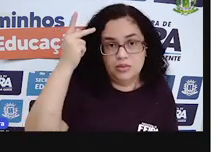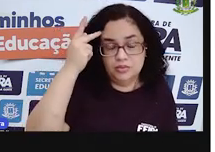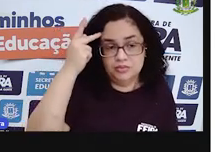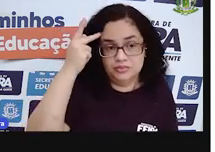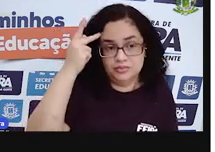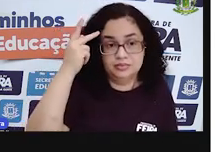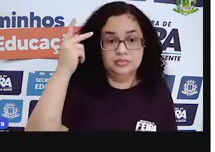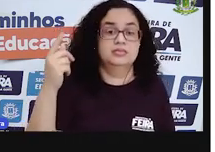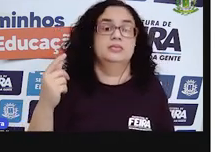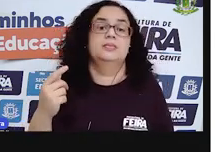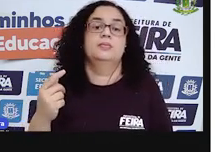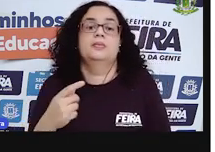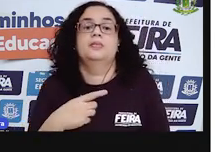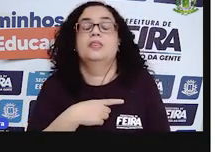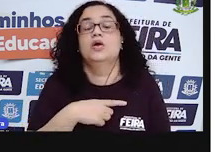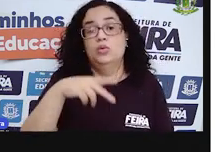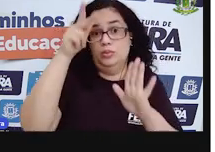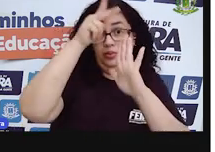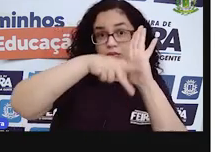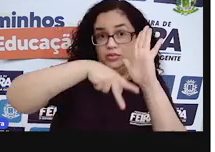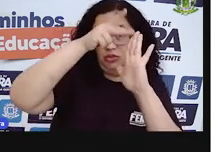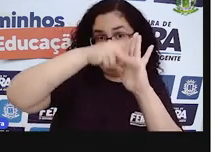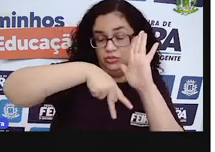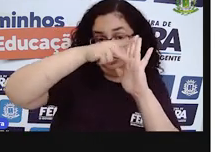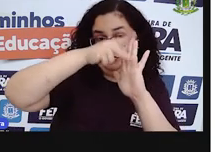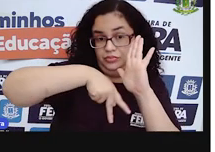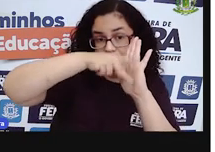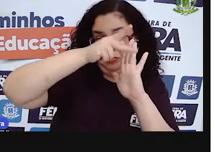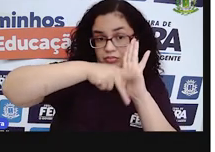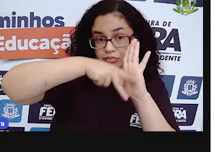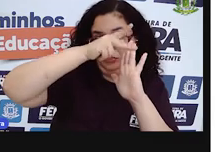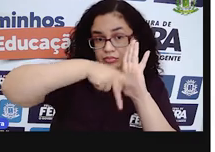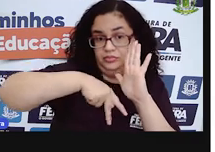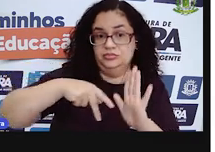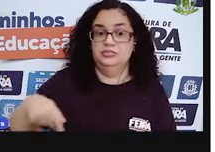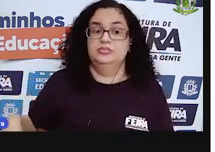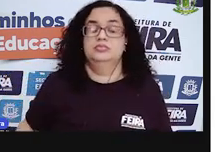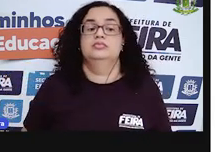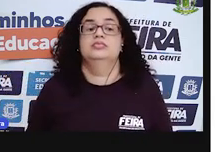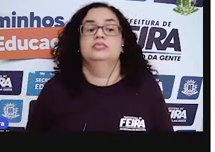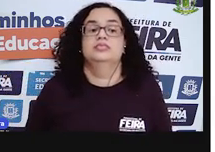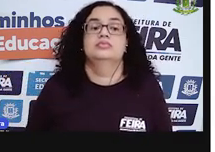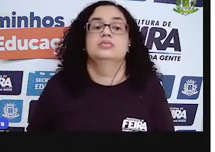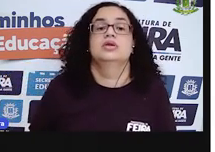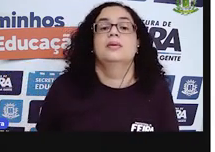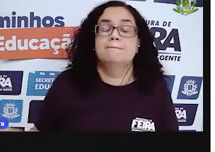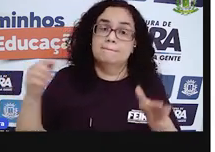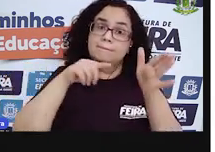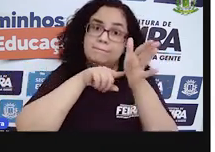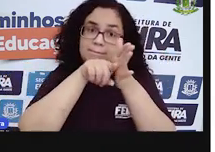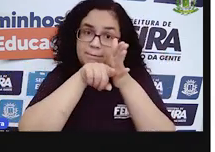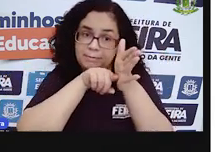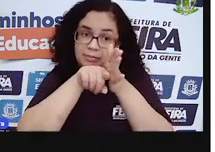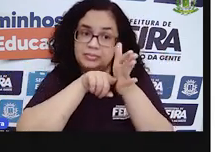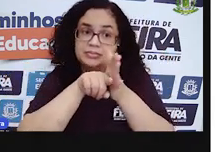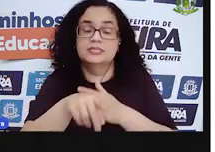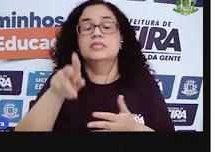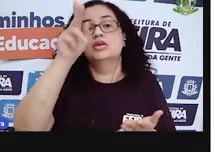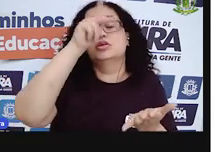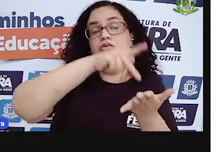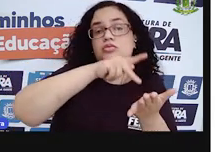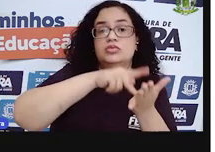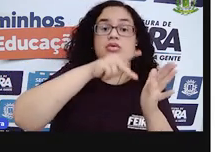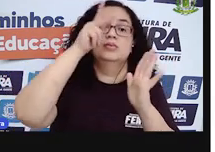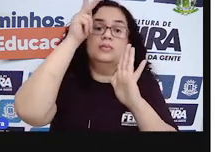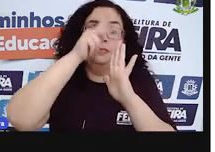Paulo lançou um projeto né e é com alguns pesquisadores na